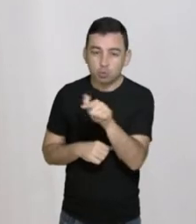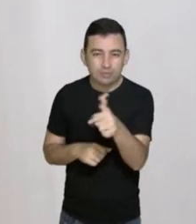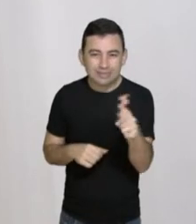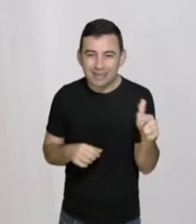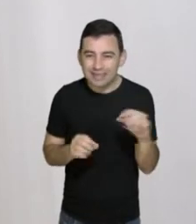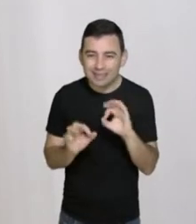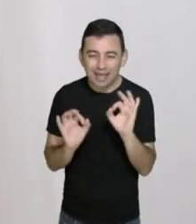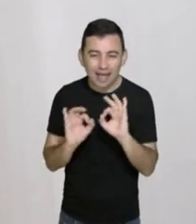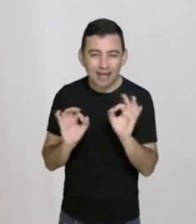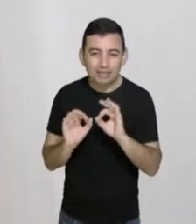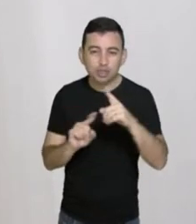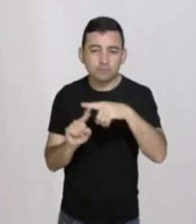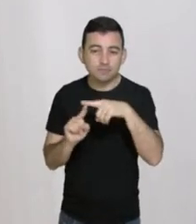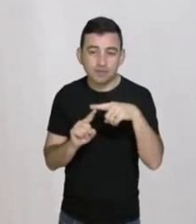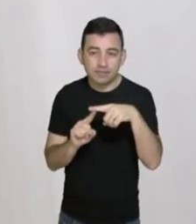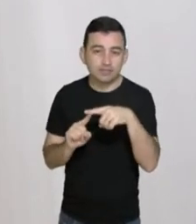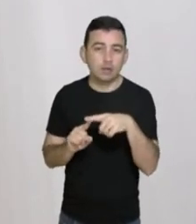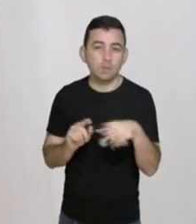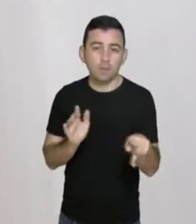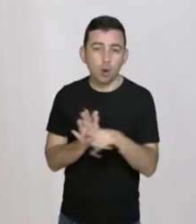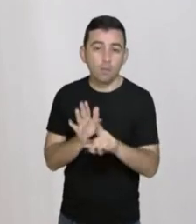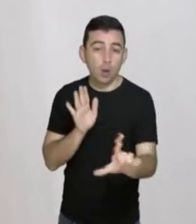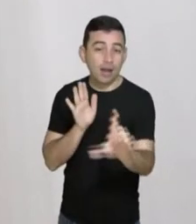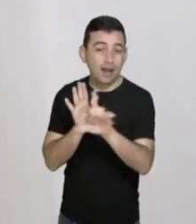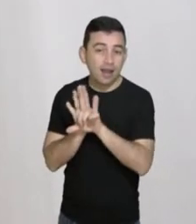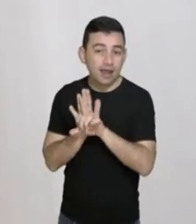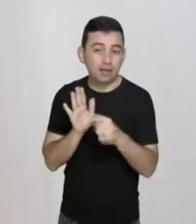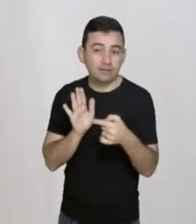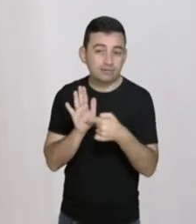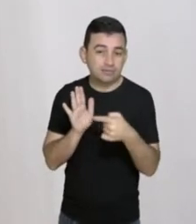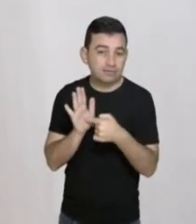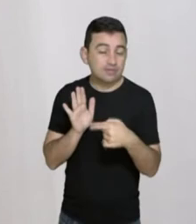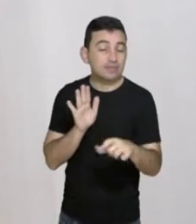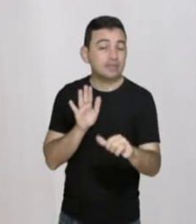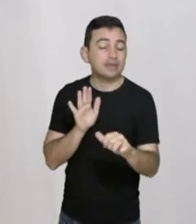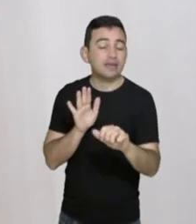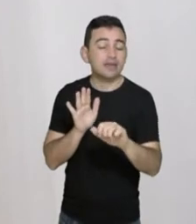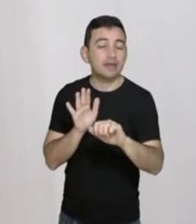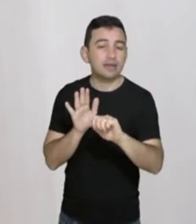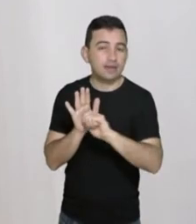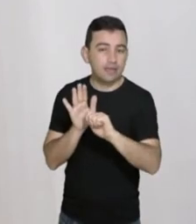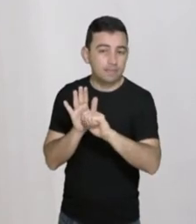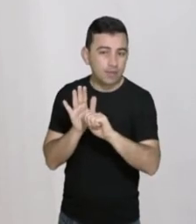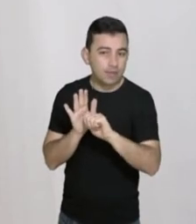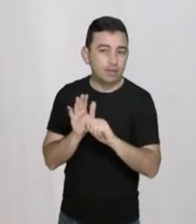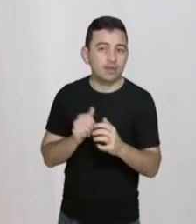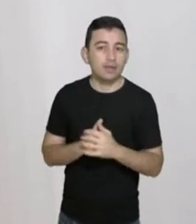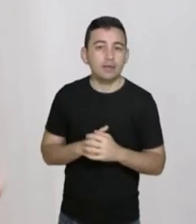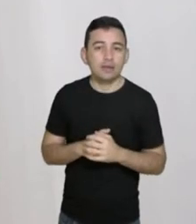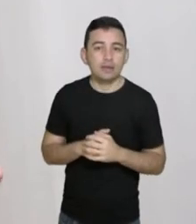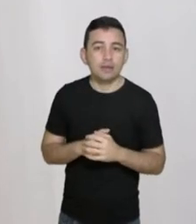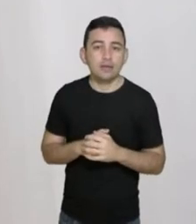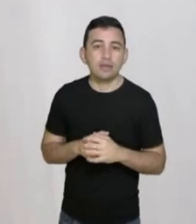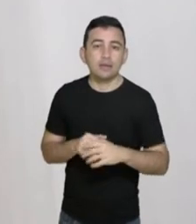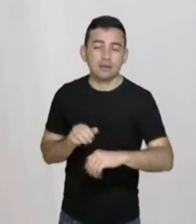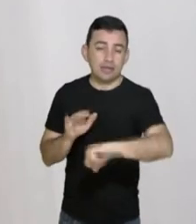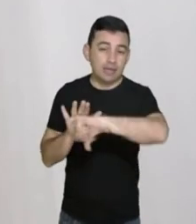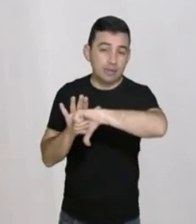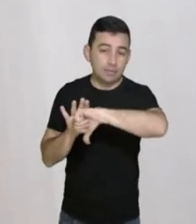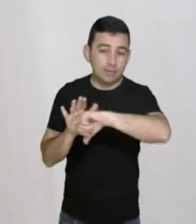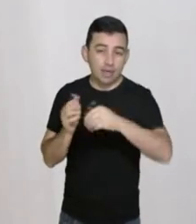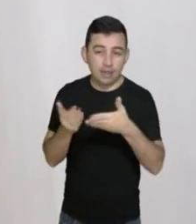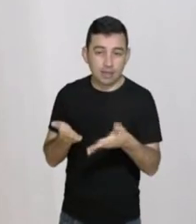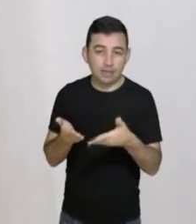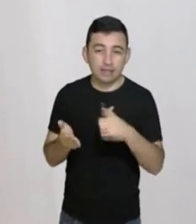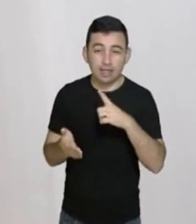existe tipificação em lei desses crimes, mas existe uma inquisição aberta há